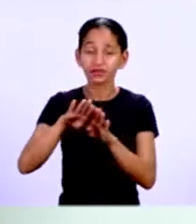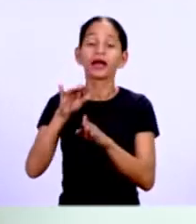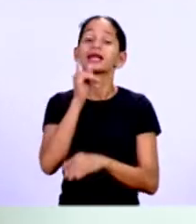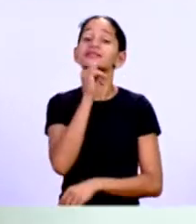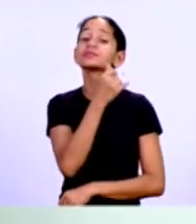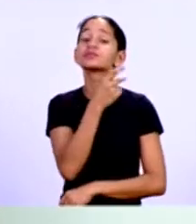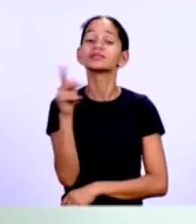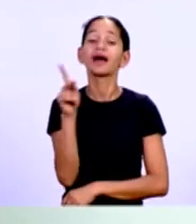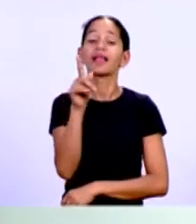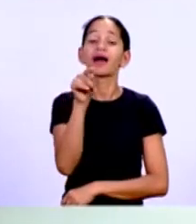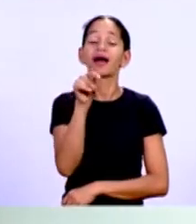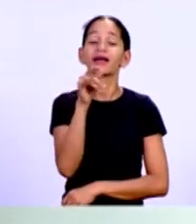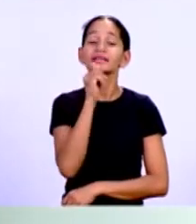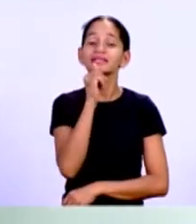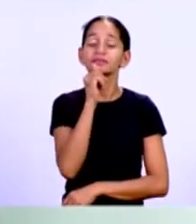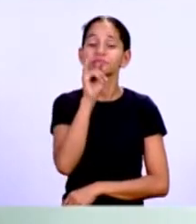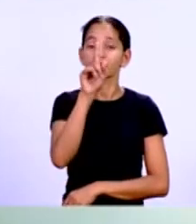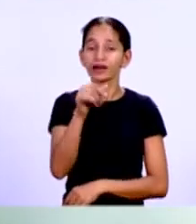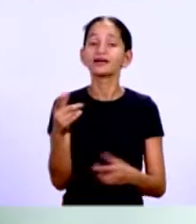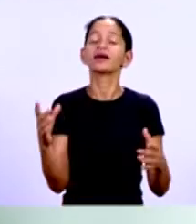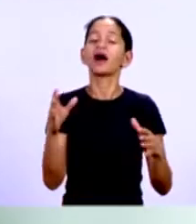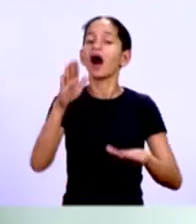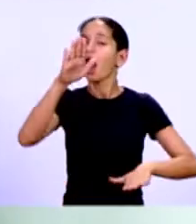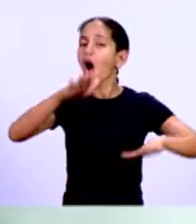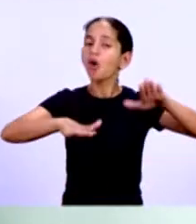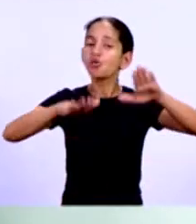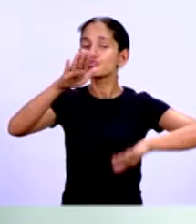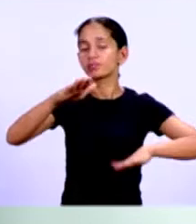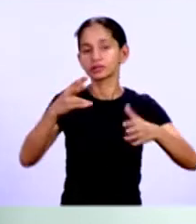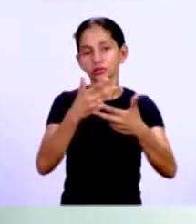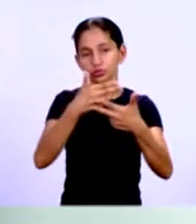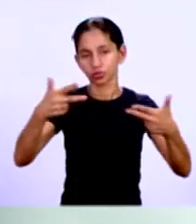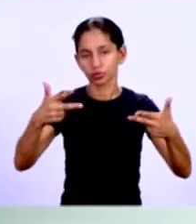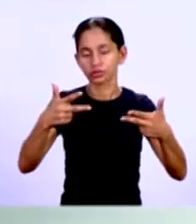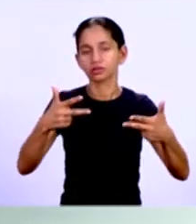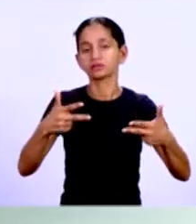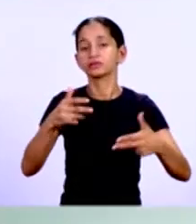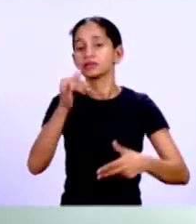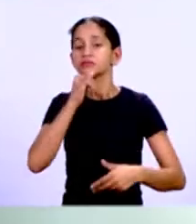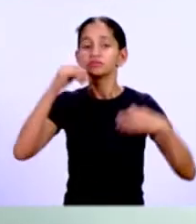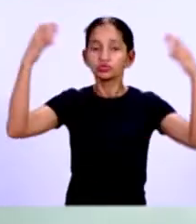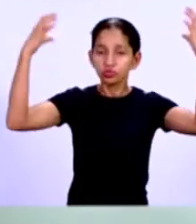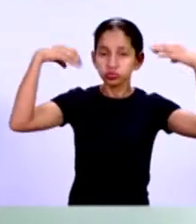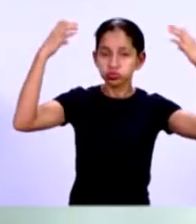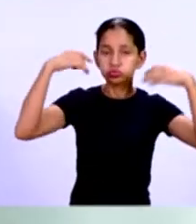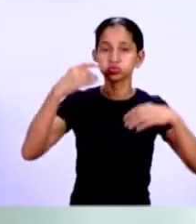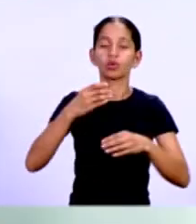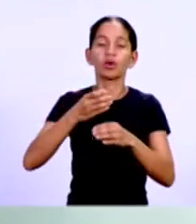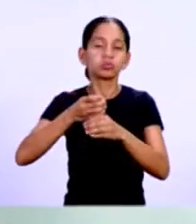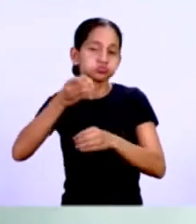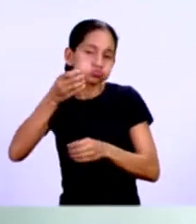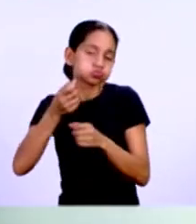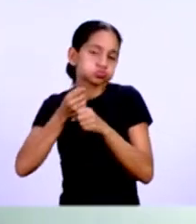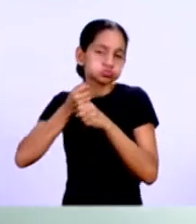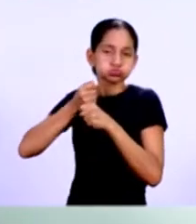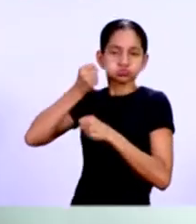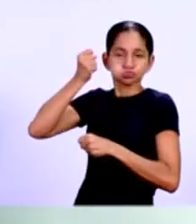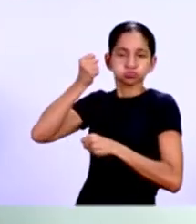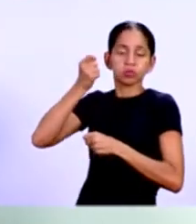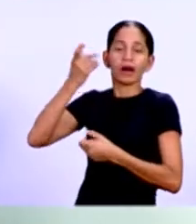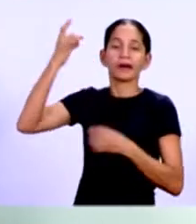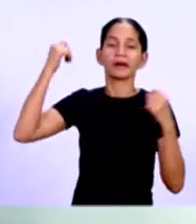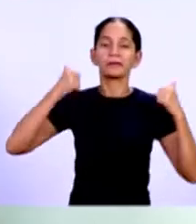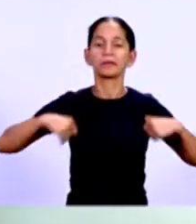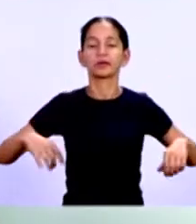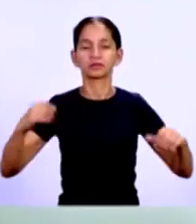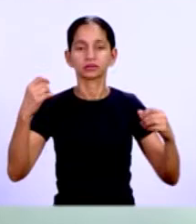deu. Mitigar o risco envolve alguns inconvenientes. Se não choveu, você carregou aquele guarda-chuva o tempo todo à toa.